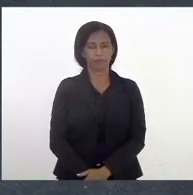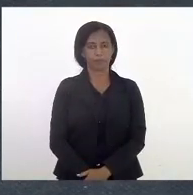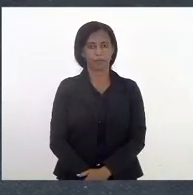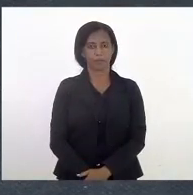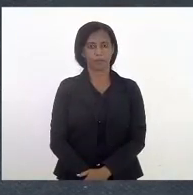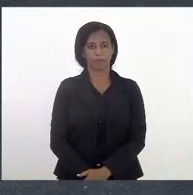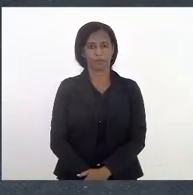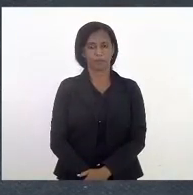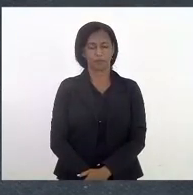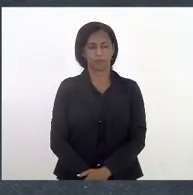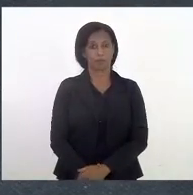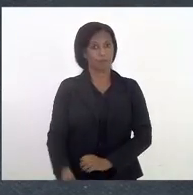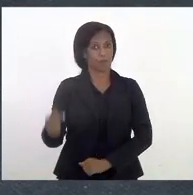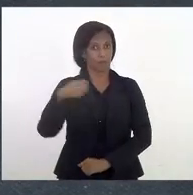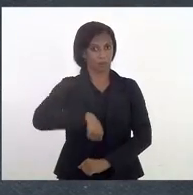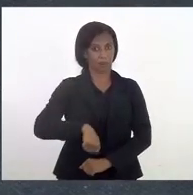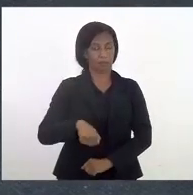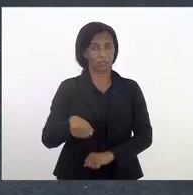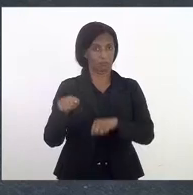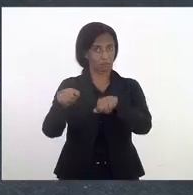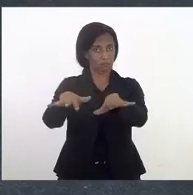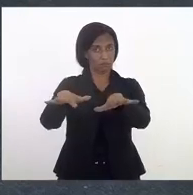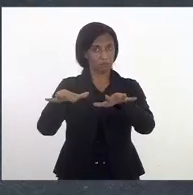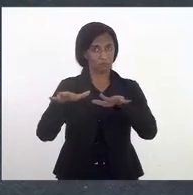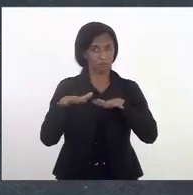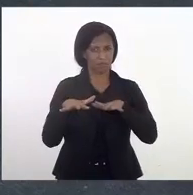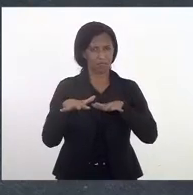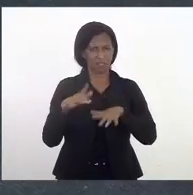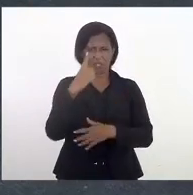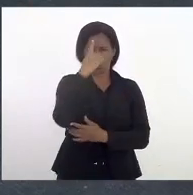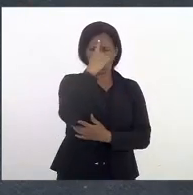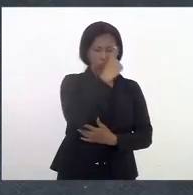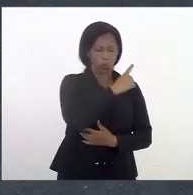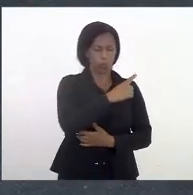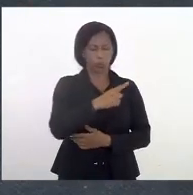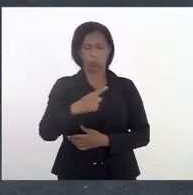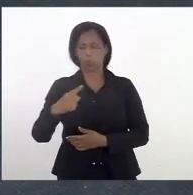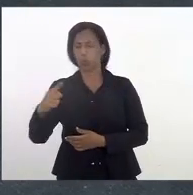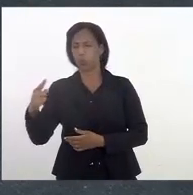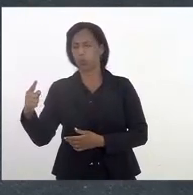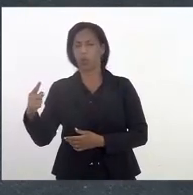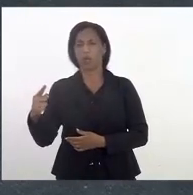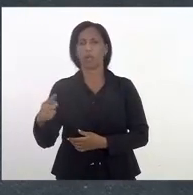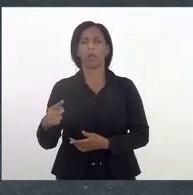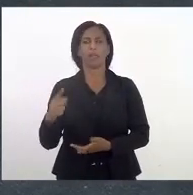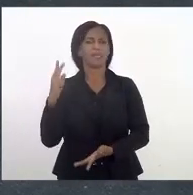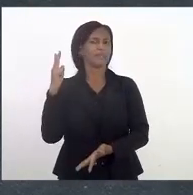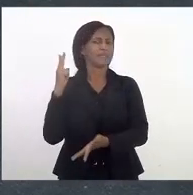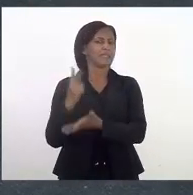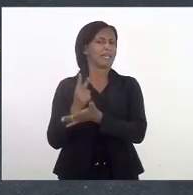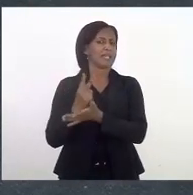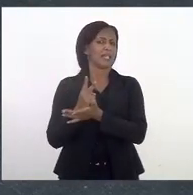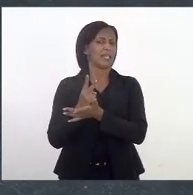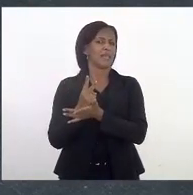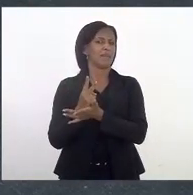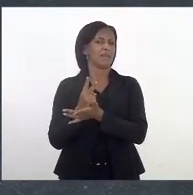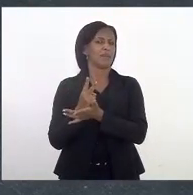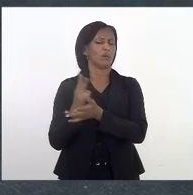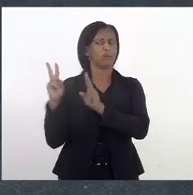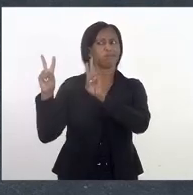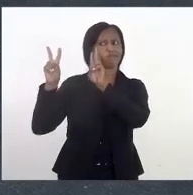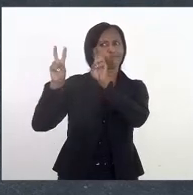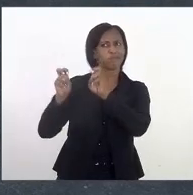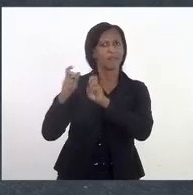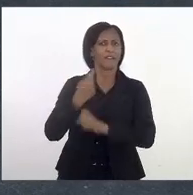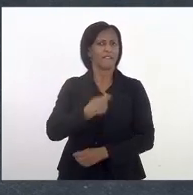Olá neste plenário em toda semana é a questão fiscal a questão